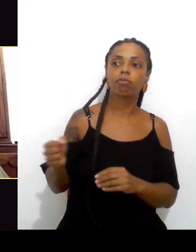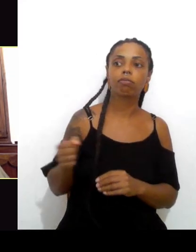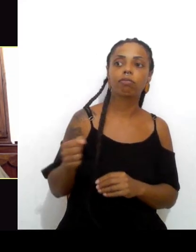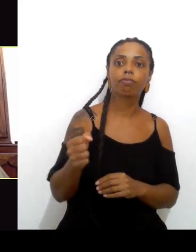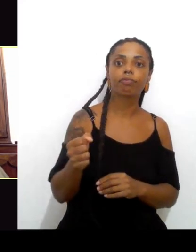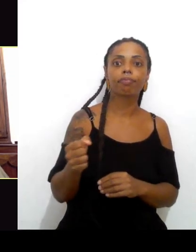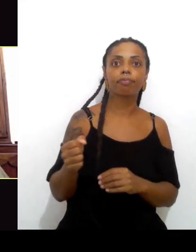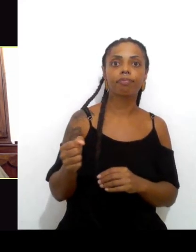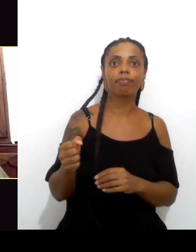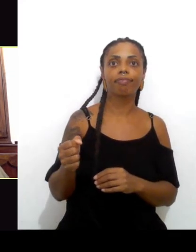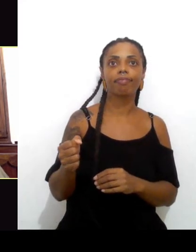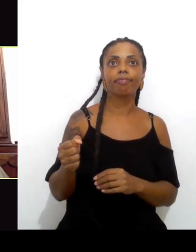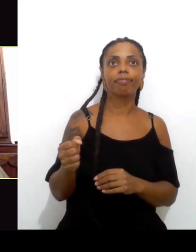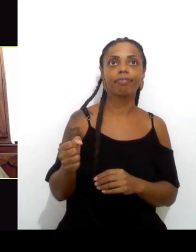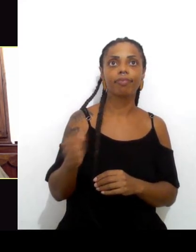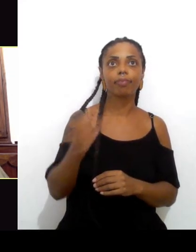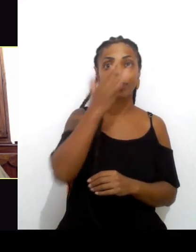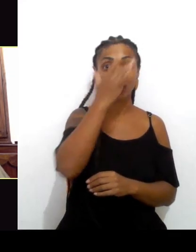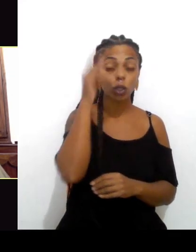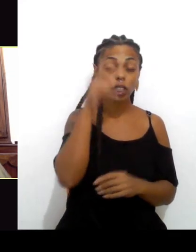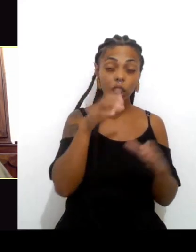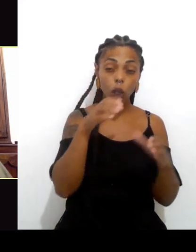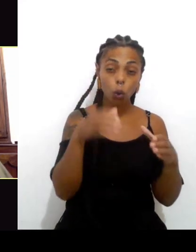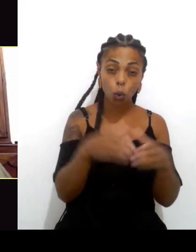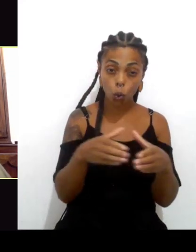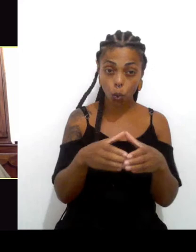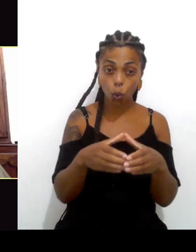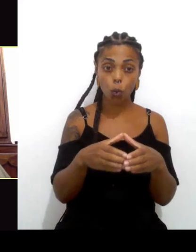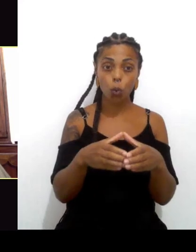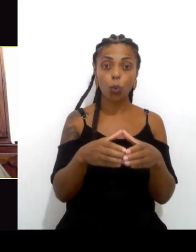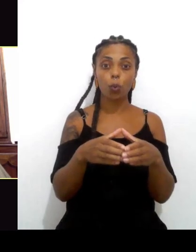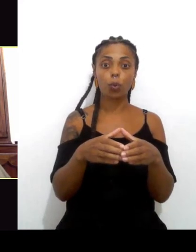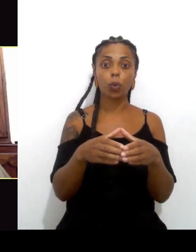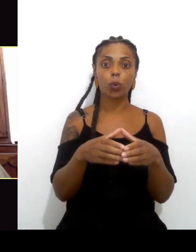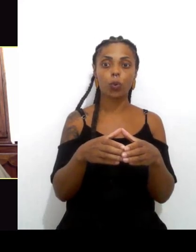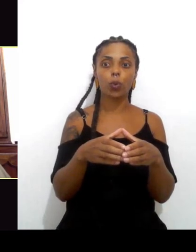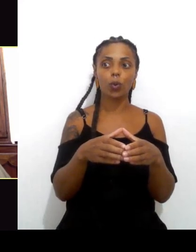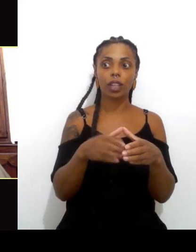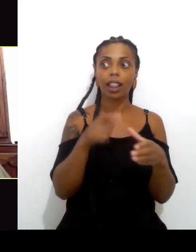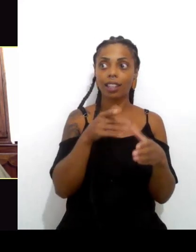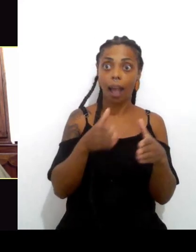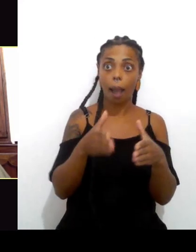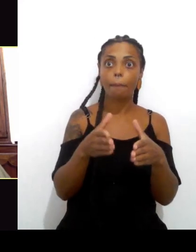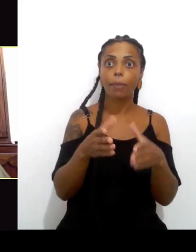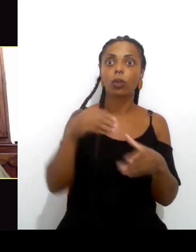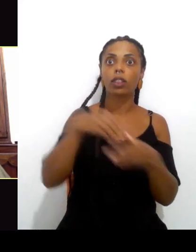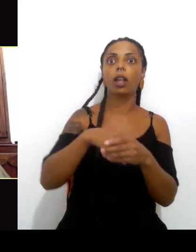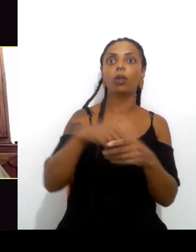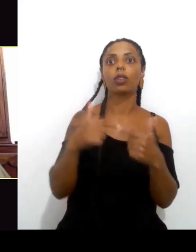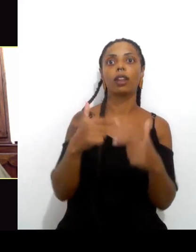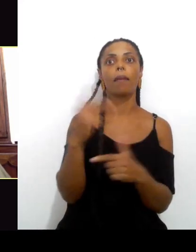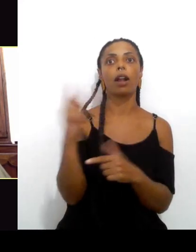desse grupo desse caminho em Sua obra ele inclusive disse